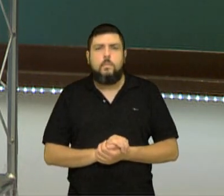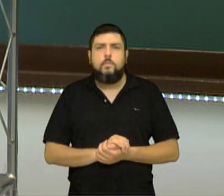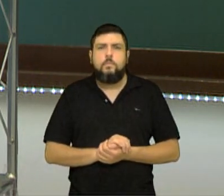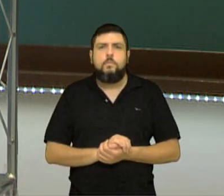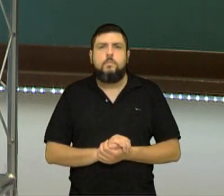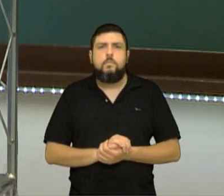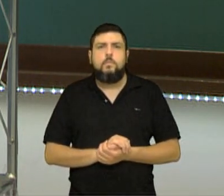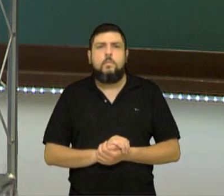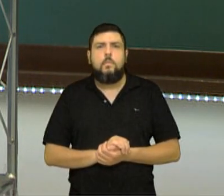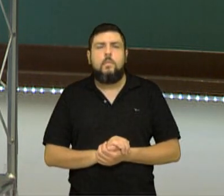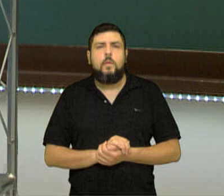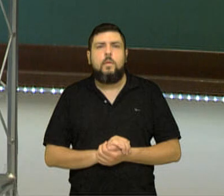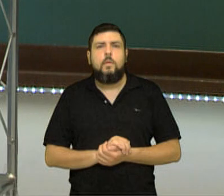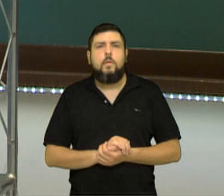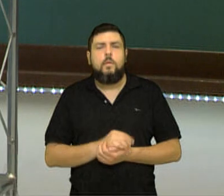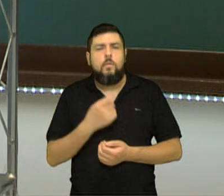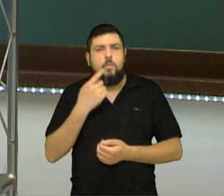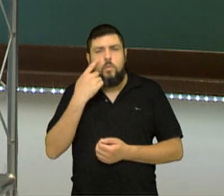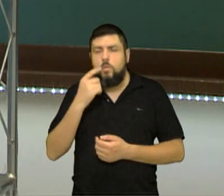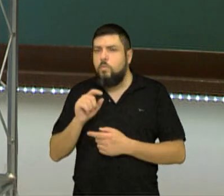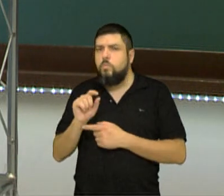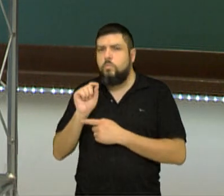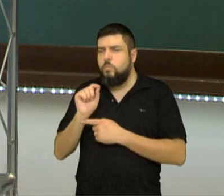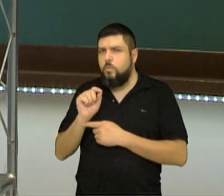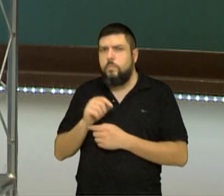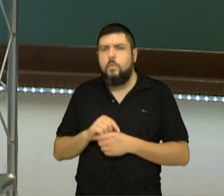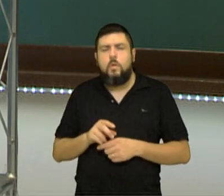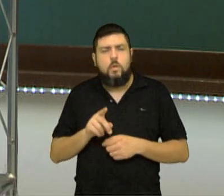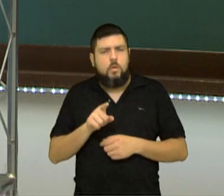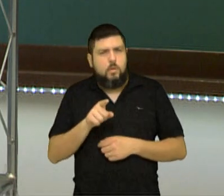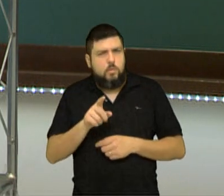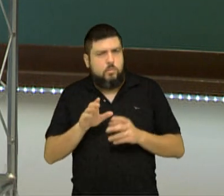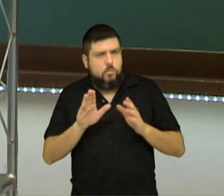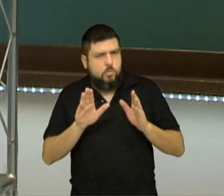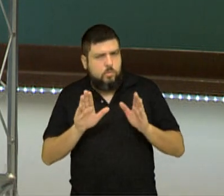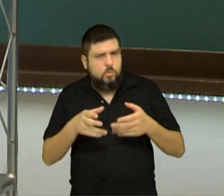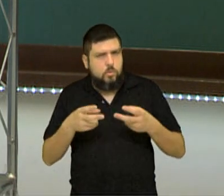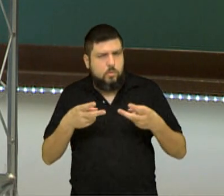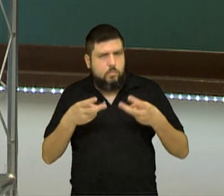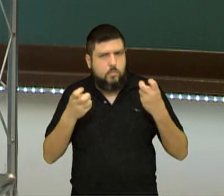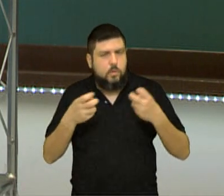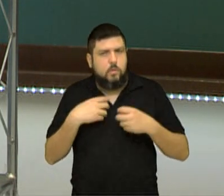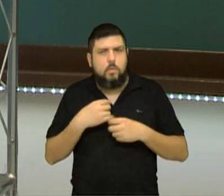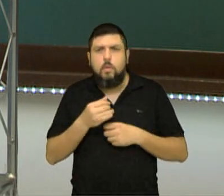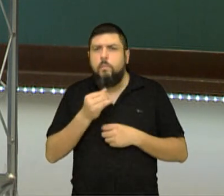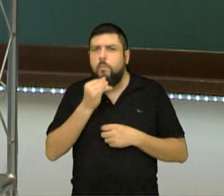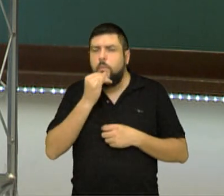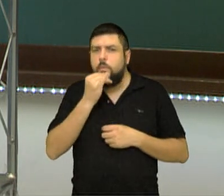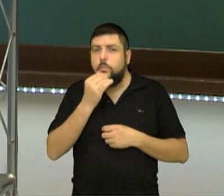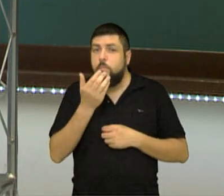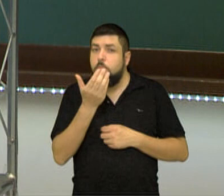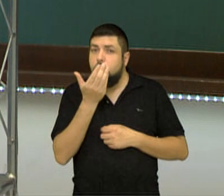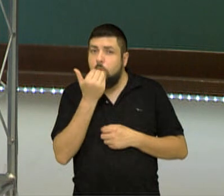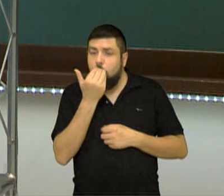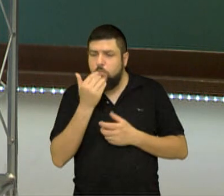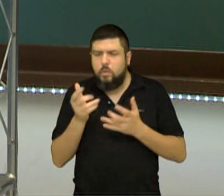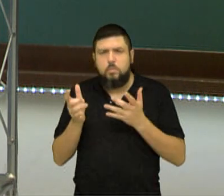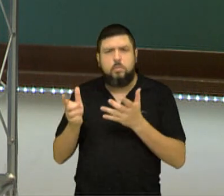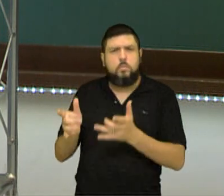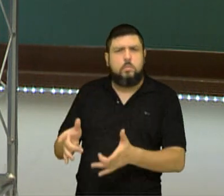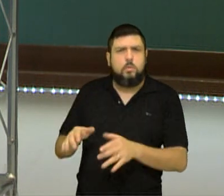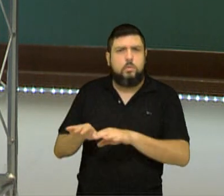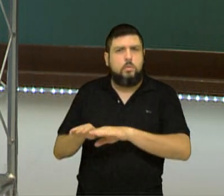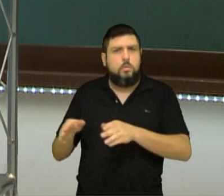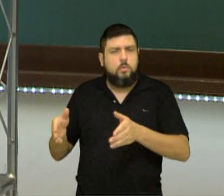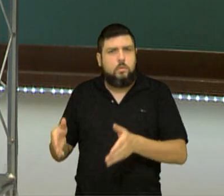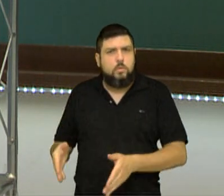ver do que se trata isso aqui. Você já reparou que quando você esquece um alimento sobre a mesa por uns 5 dias, por exemplo,